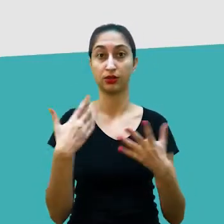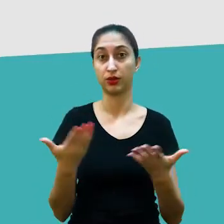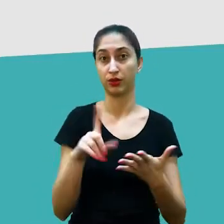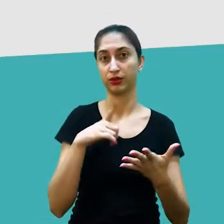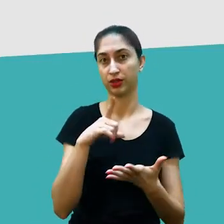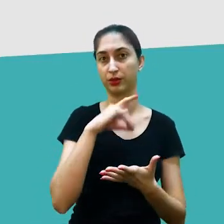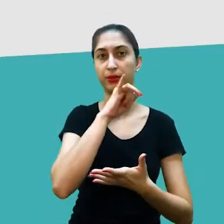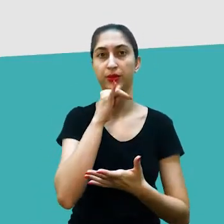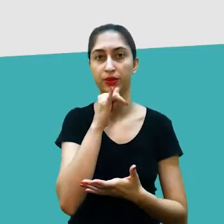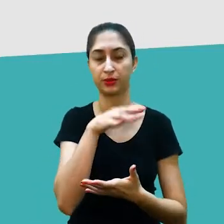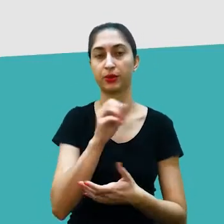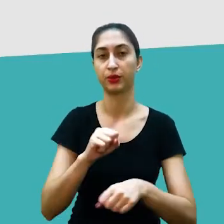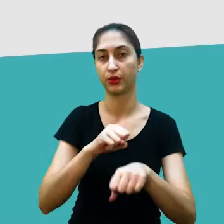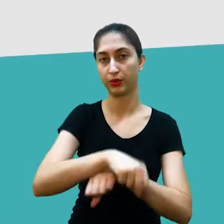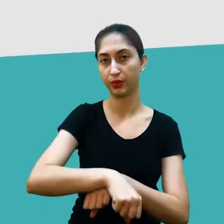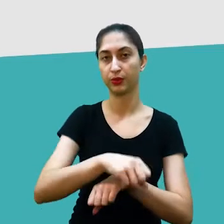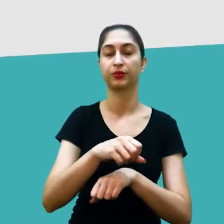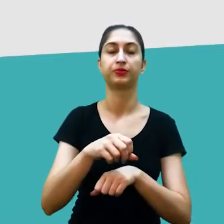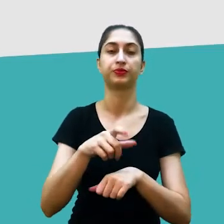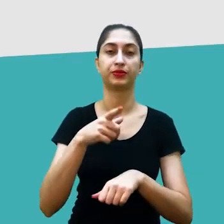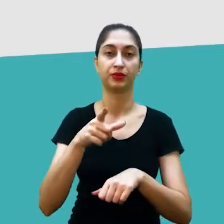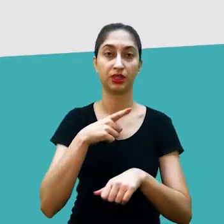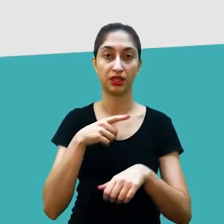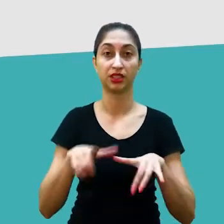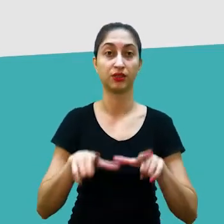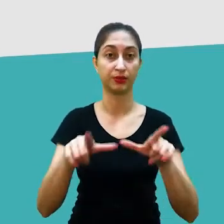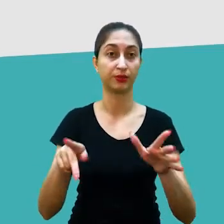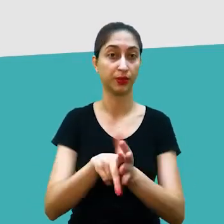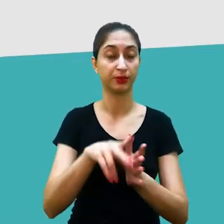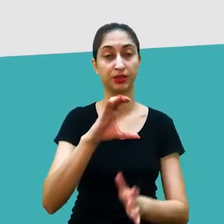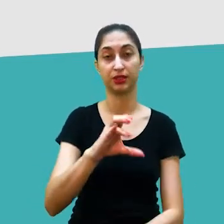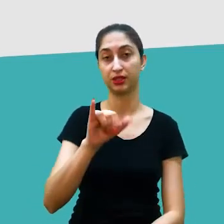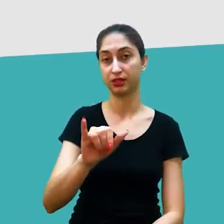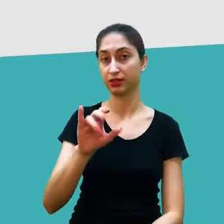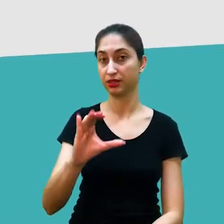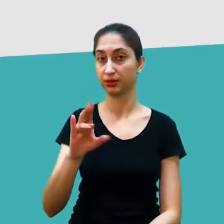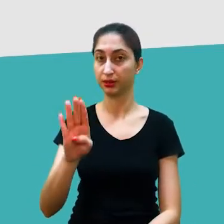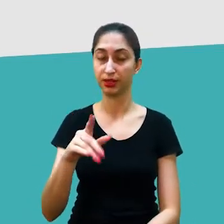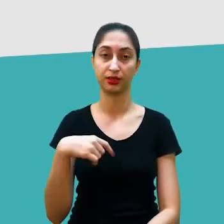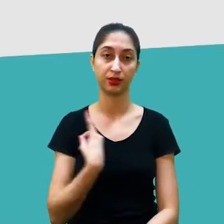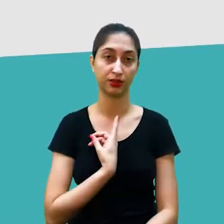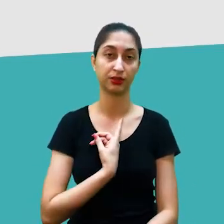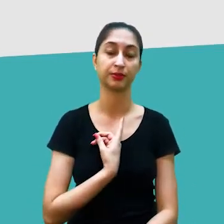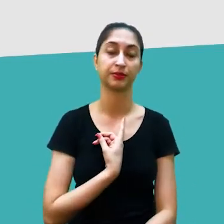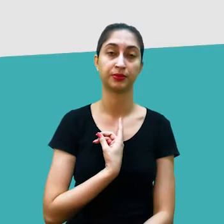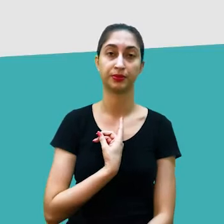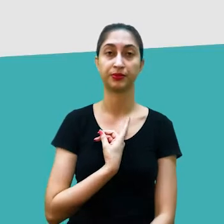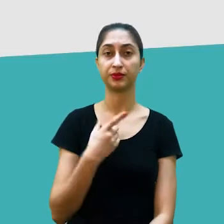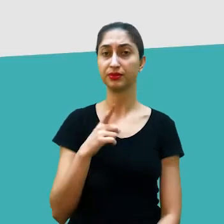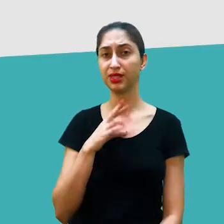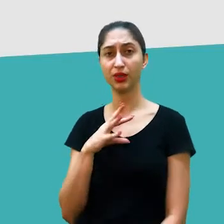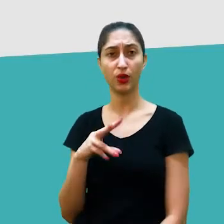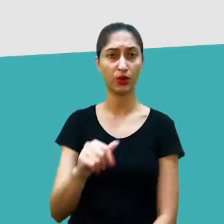a certificação do couro dentro do CICB, que é um participante ativo e realizador do Inspira Mais. Então a gente tem todas